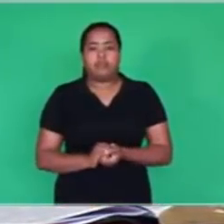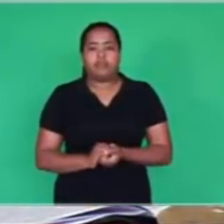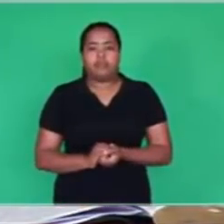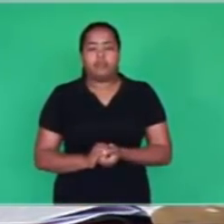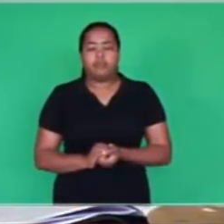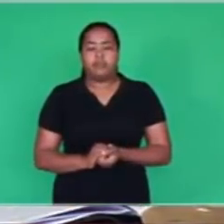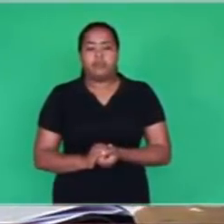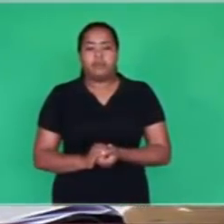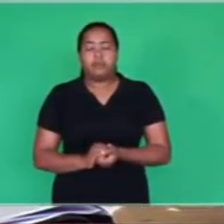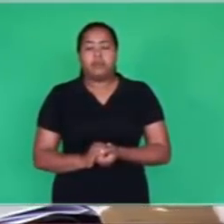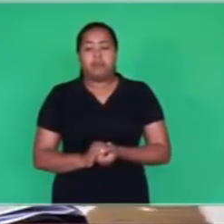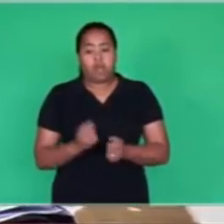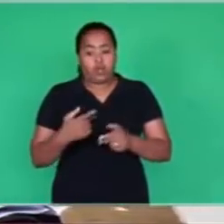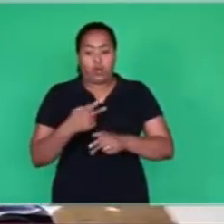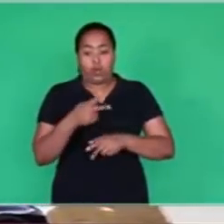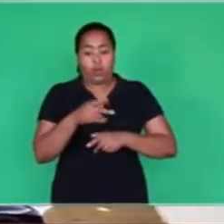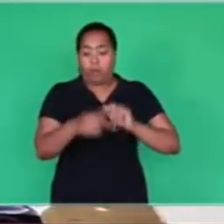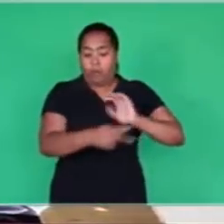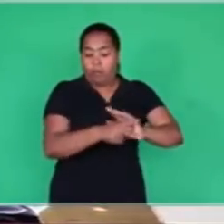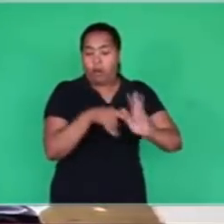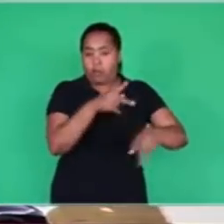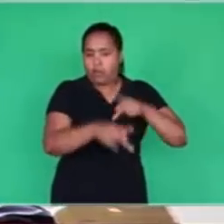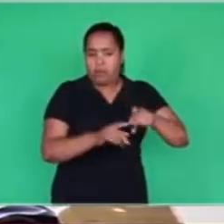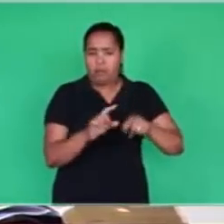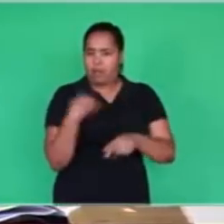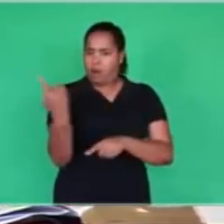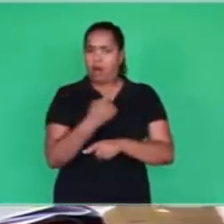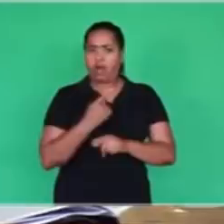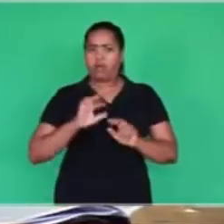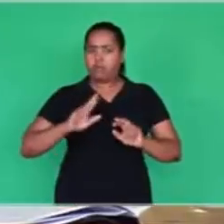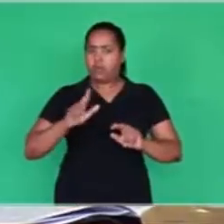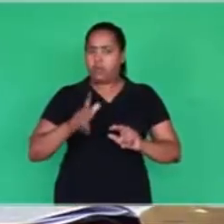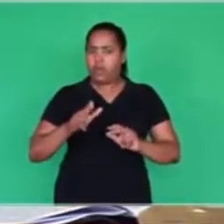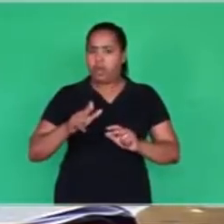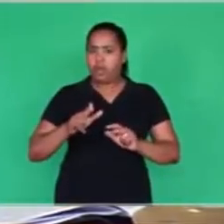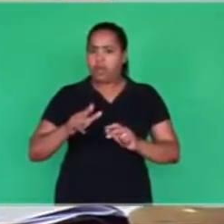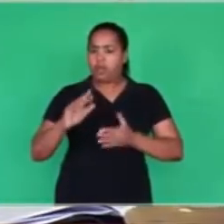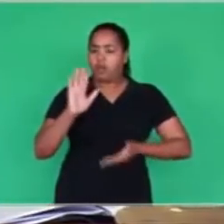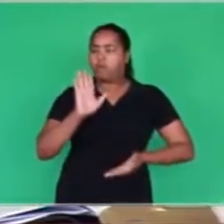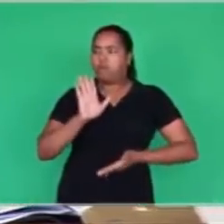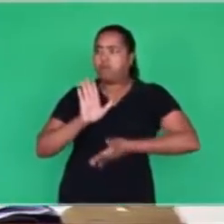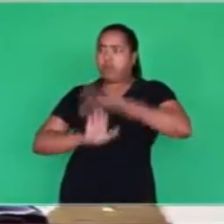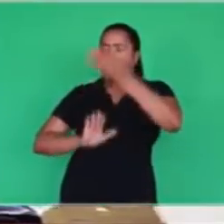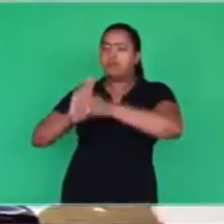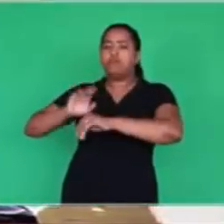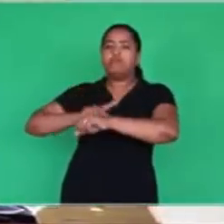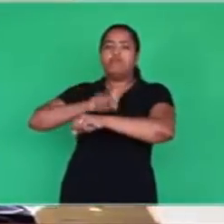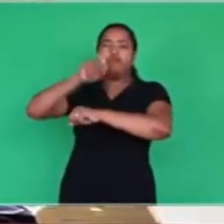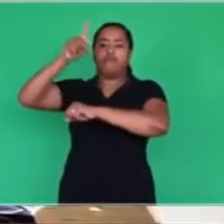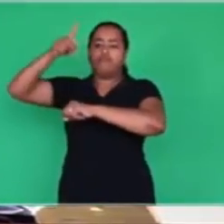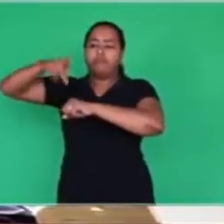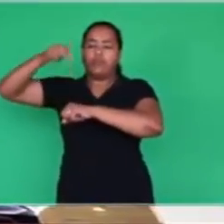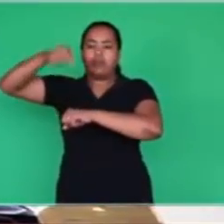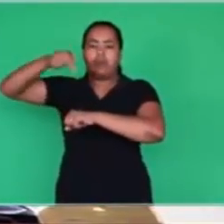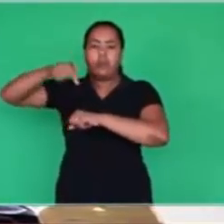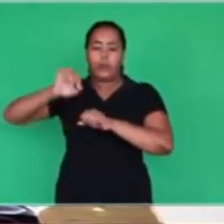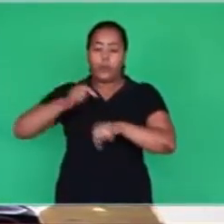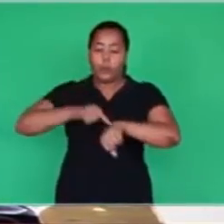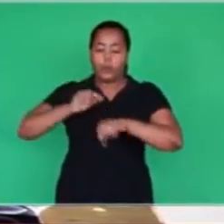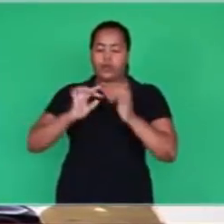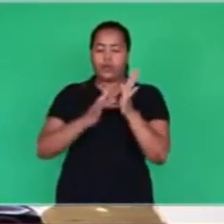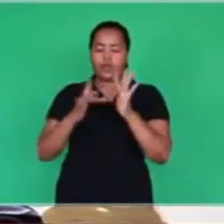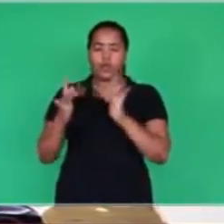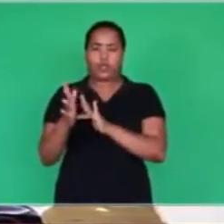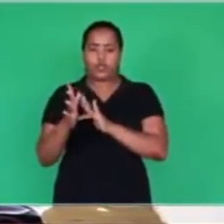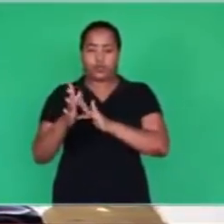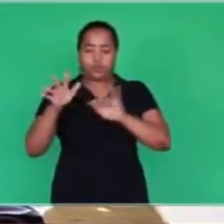Israel. Nosso caso não é esse. Fuja para os montes. E quando Jesus está fazendo essa profecia, ele está